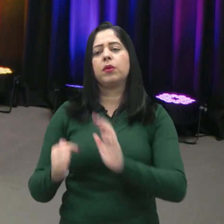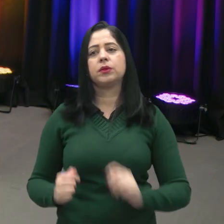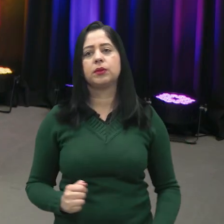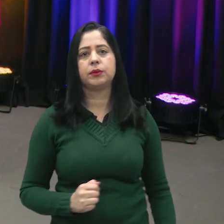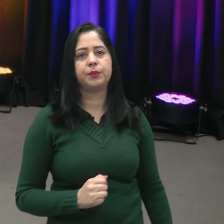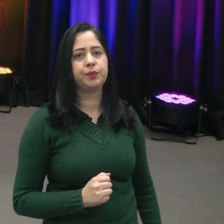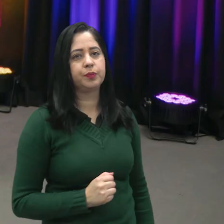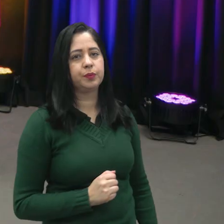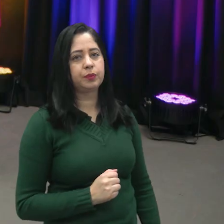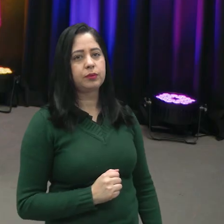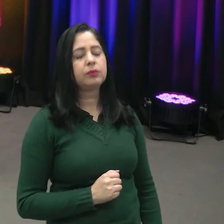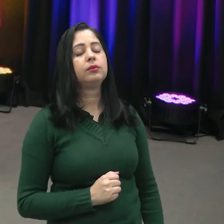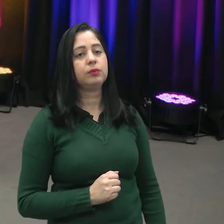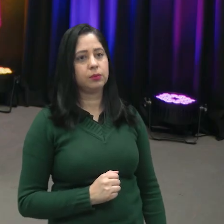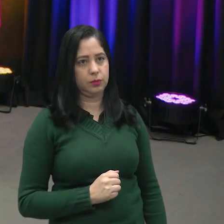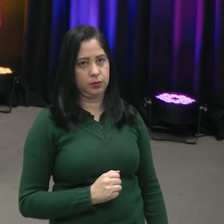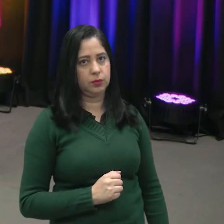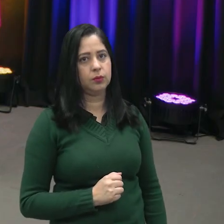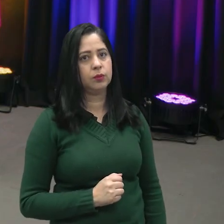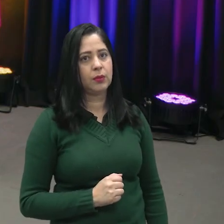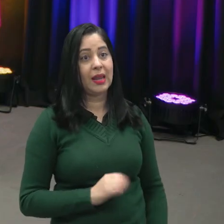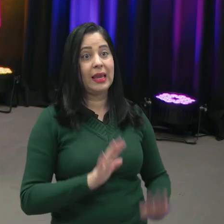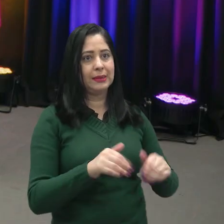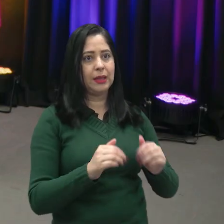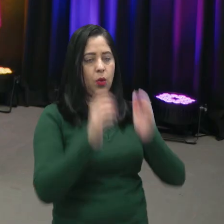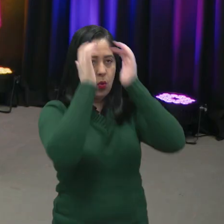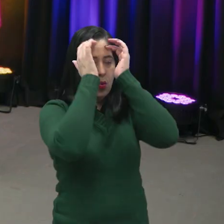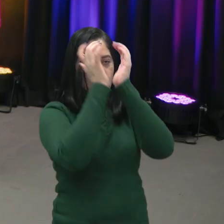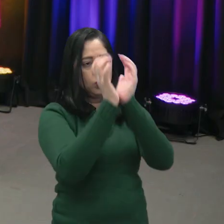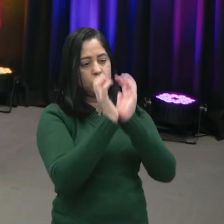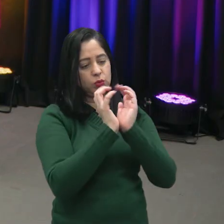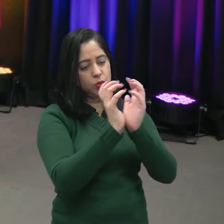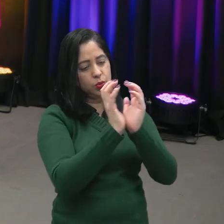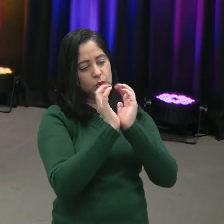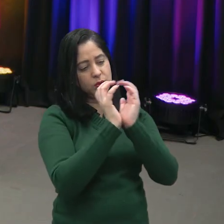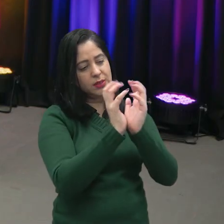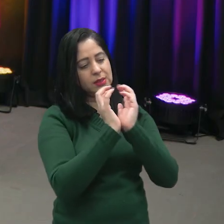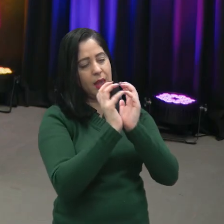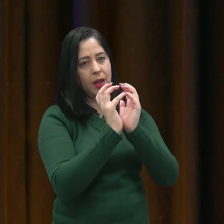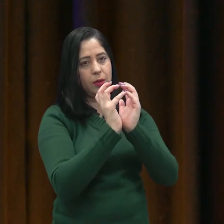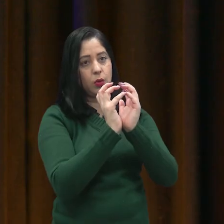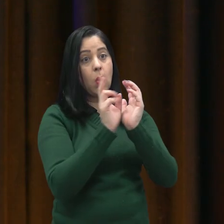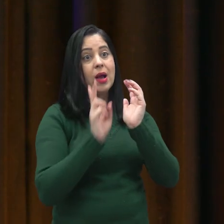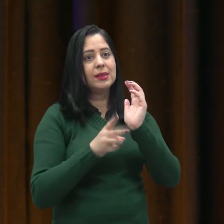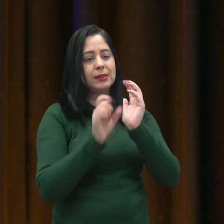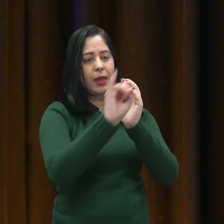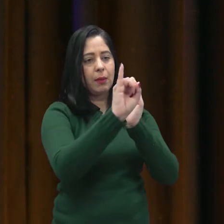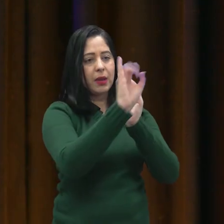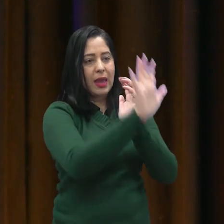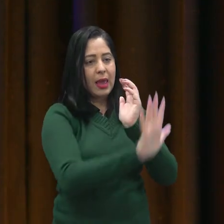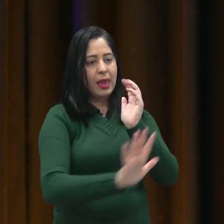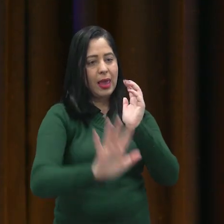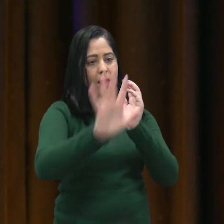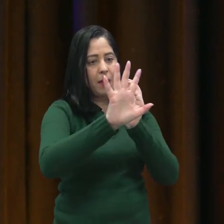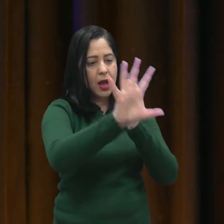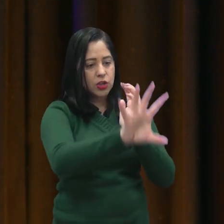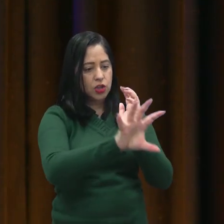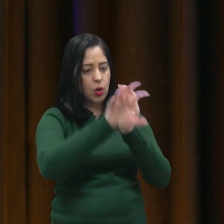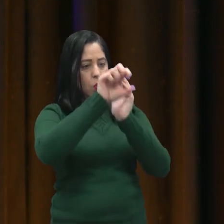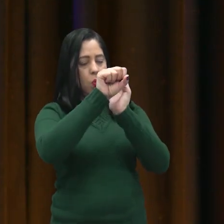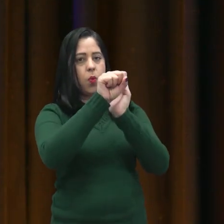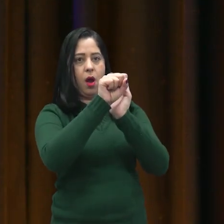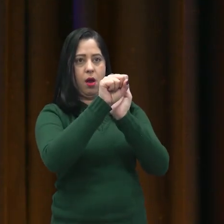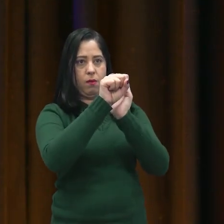nós, né, o nosso inconsciente, ele trabalha por meio de imagens, né? Então, entrando um pouquinho